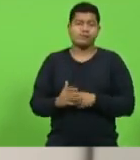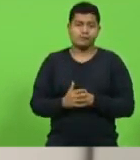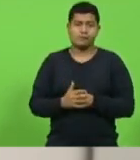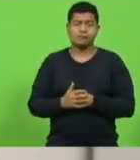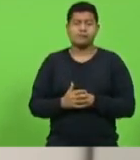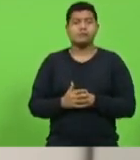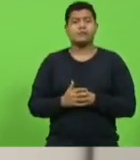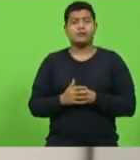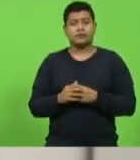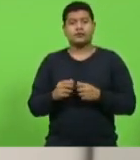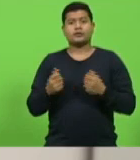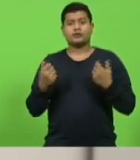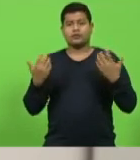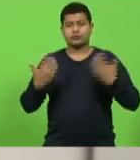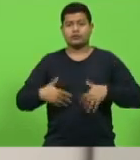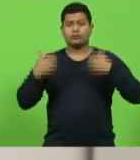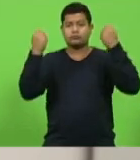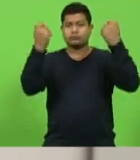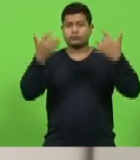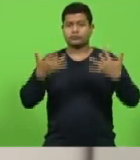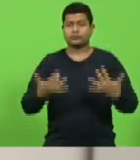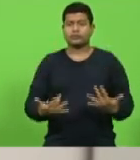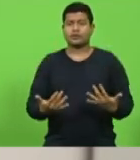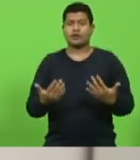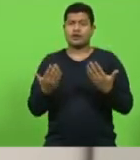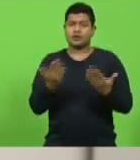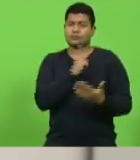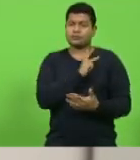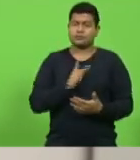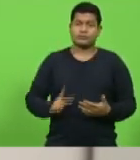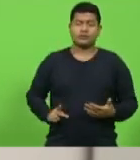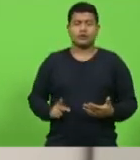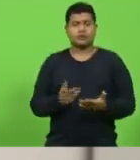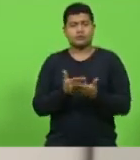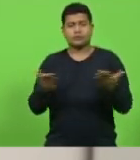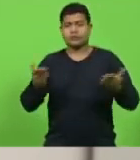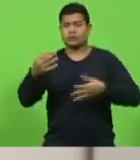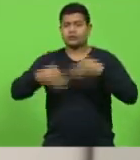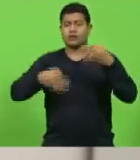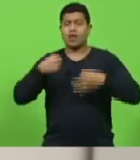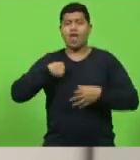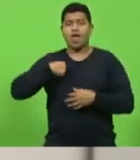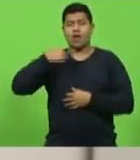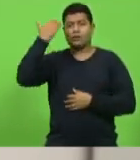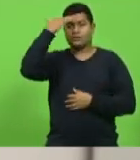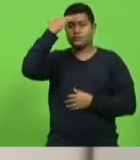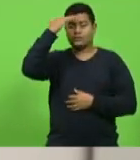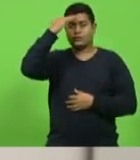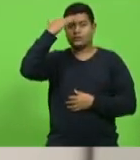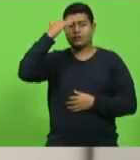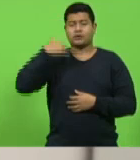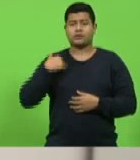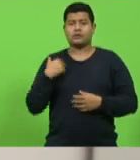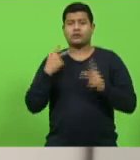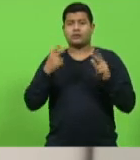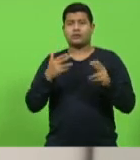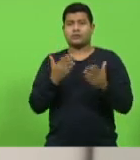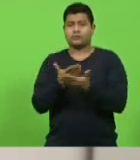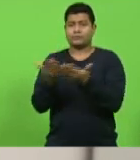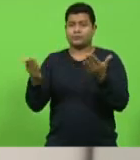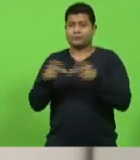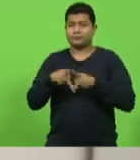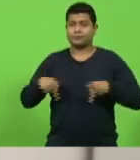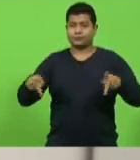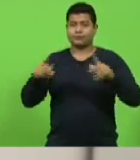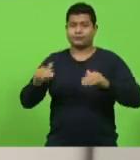razões, eminentes julgadores e senhor presidente, é que também entendo como meus eminentes julgadores e desembargadores,